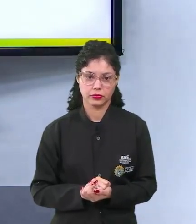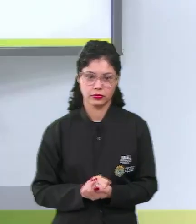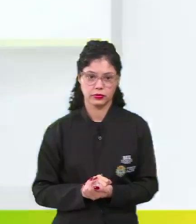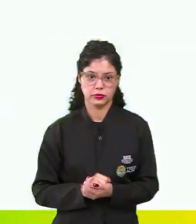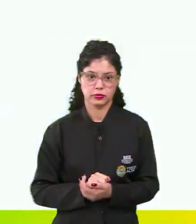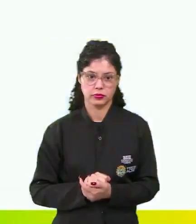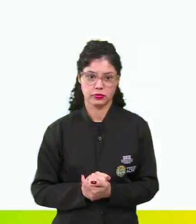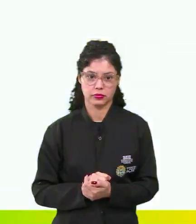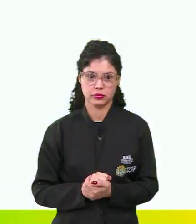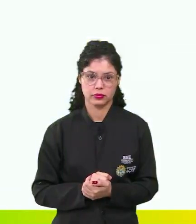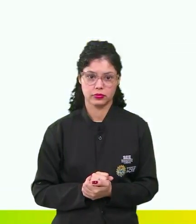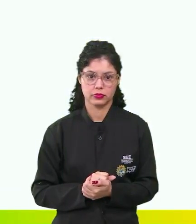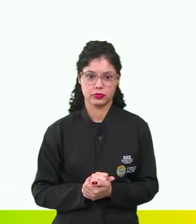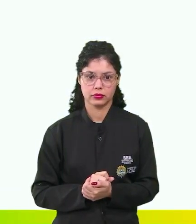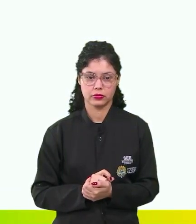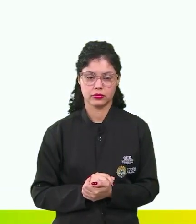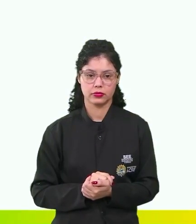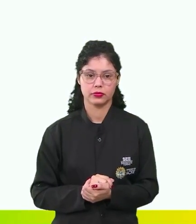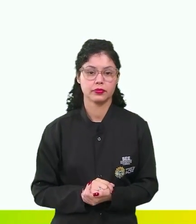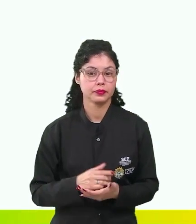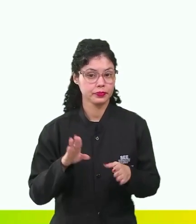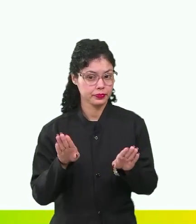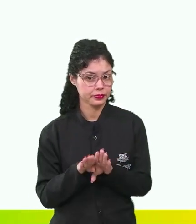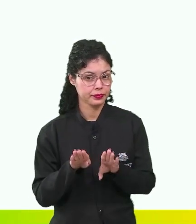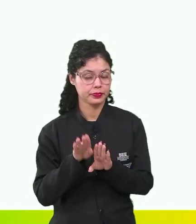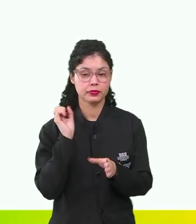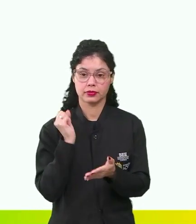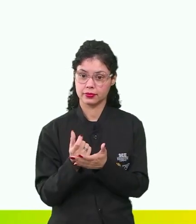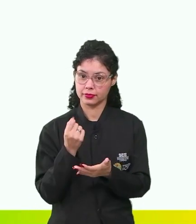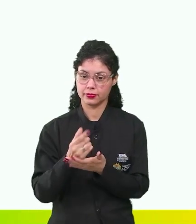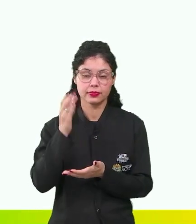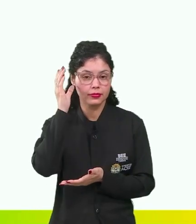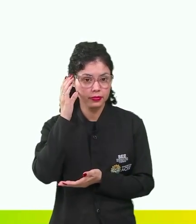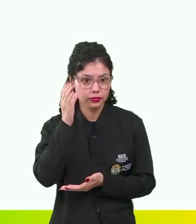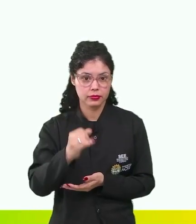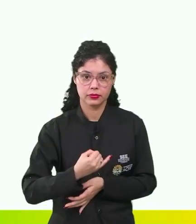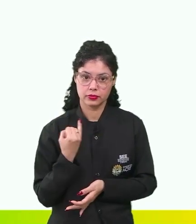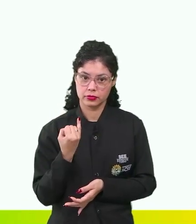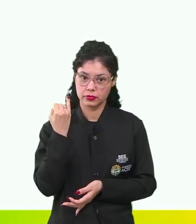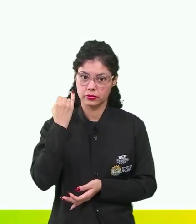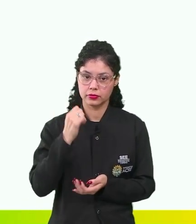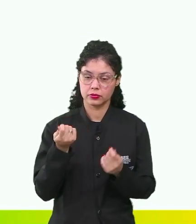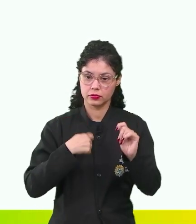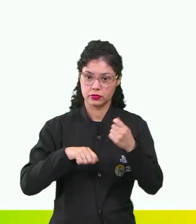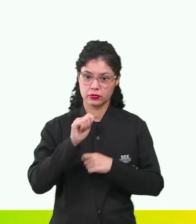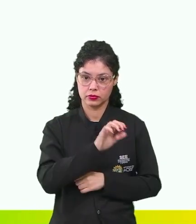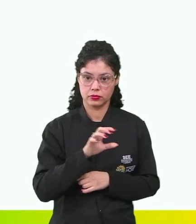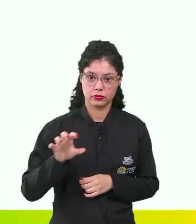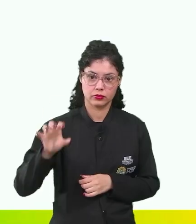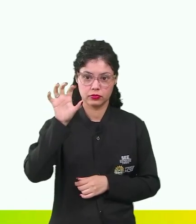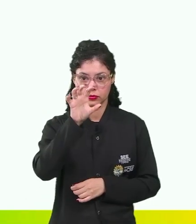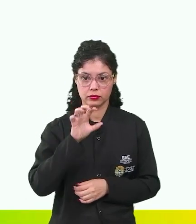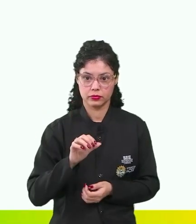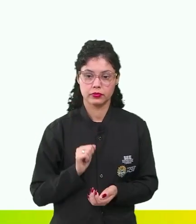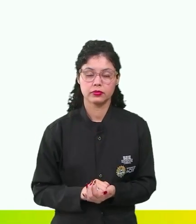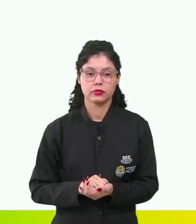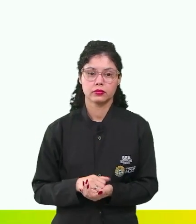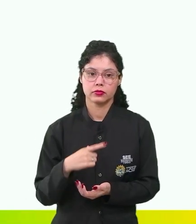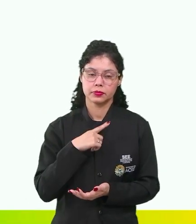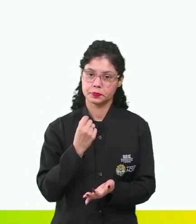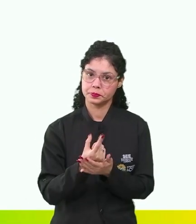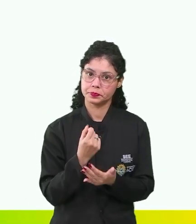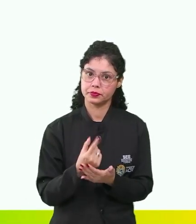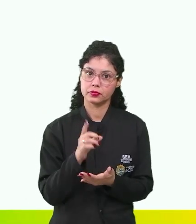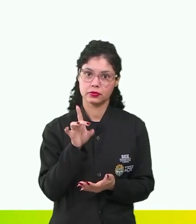Então, além dessa questão de ter o consumo consciente, prioriza a economia regional. Muitas vezes a gente quer